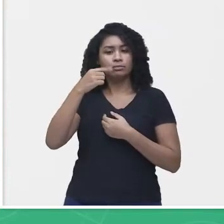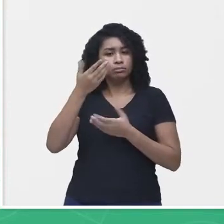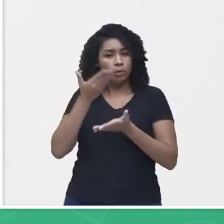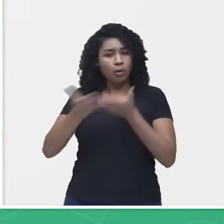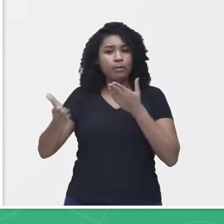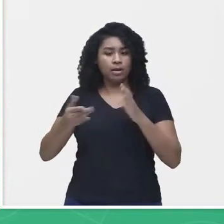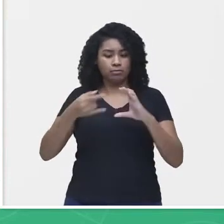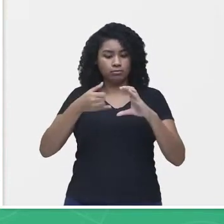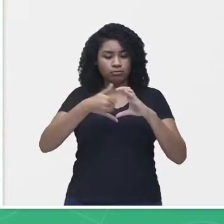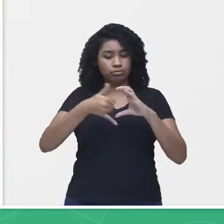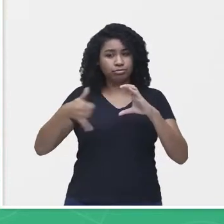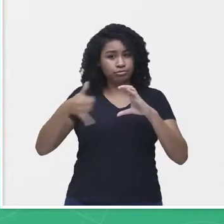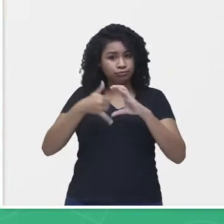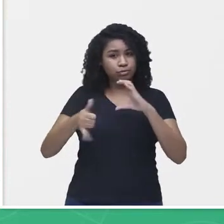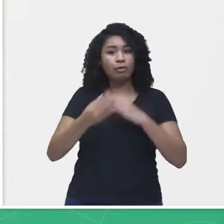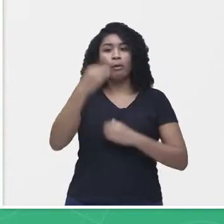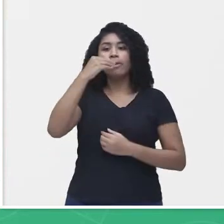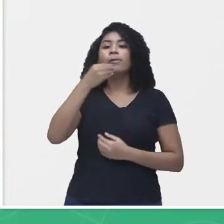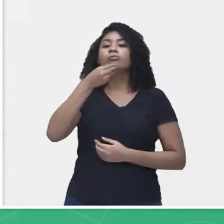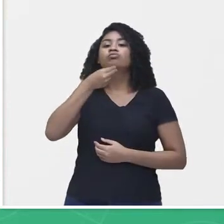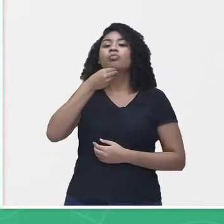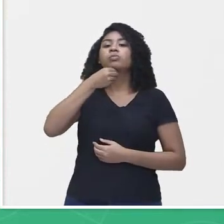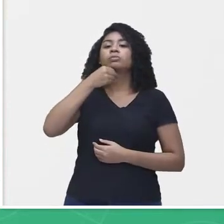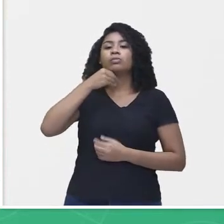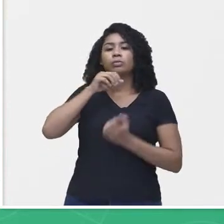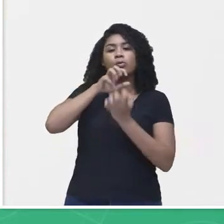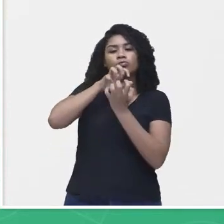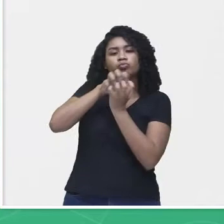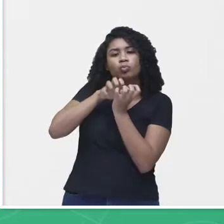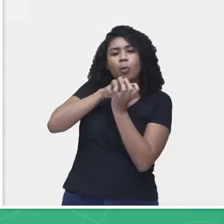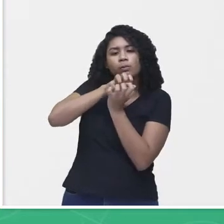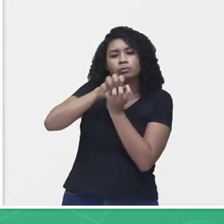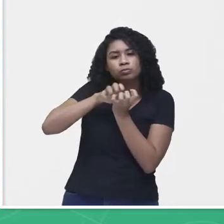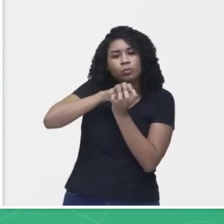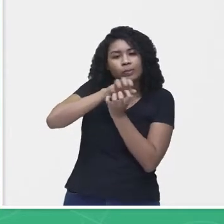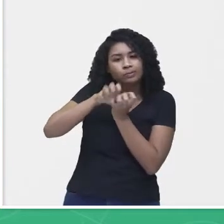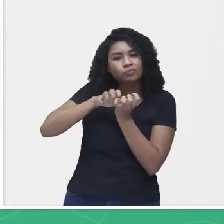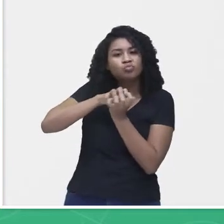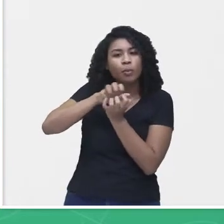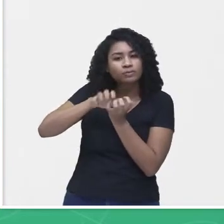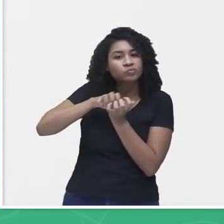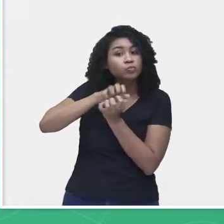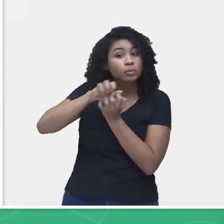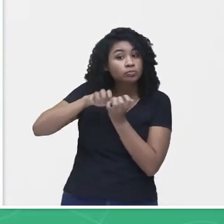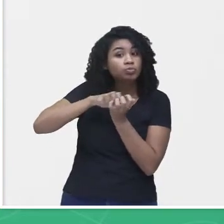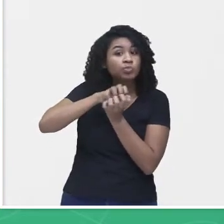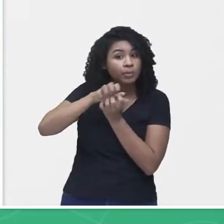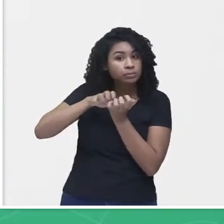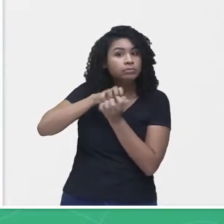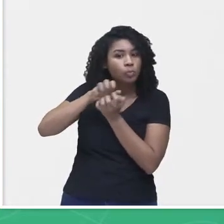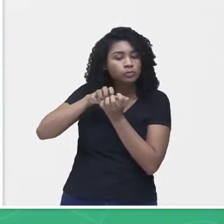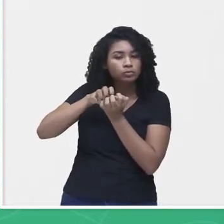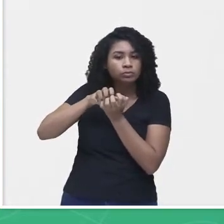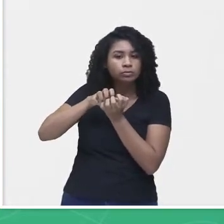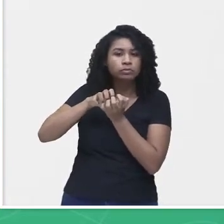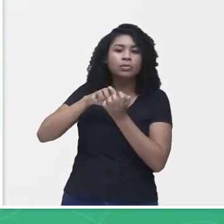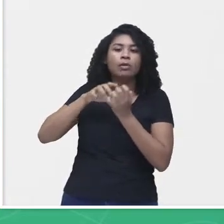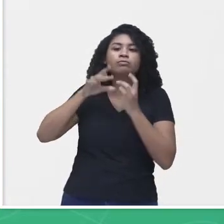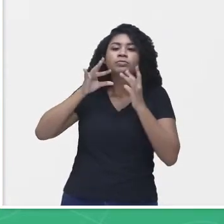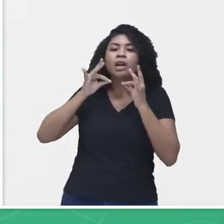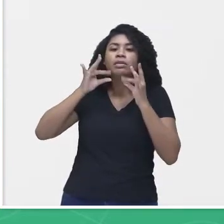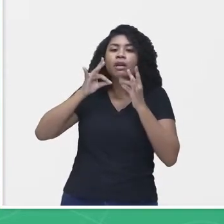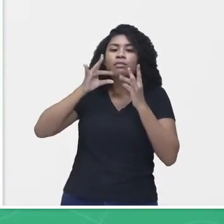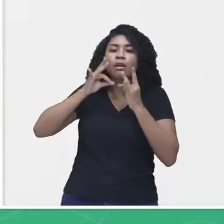saliva. Então, na boca eu tenho tanta ação mecânica da mastigação, dos dentes, né, da deglutição, quanto